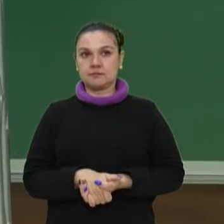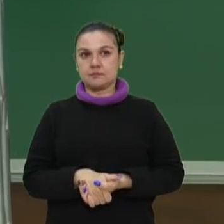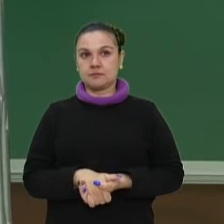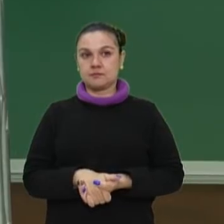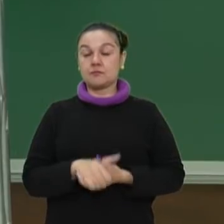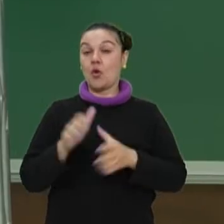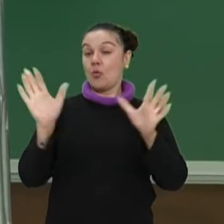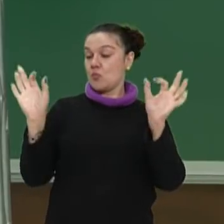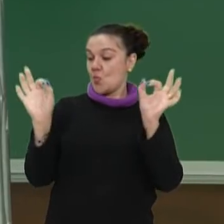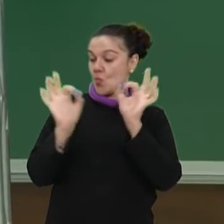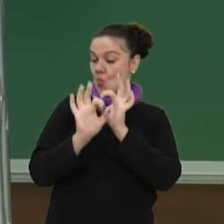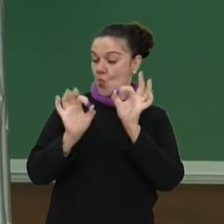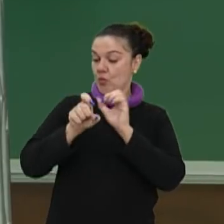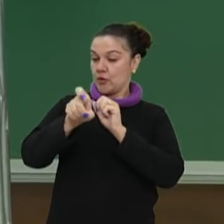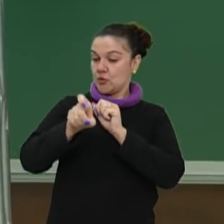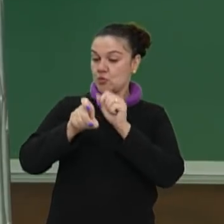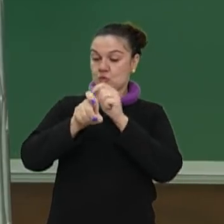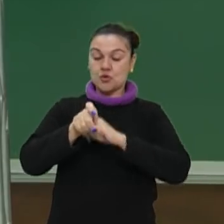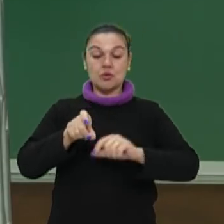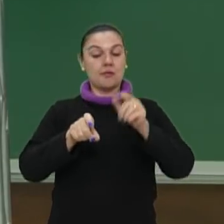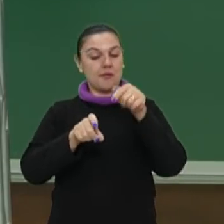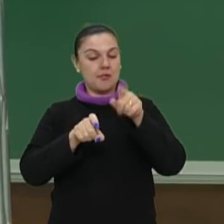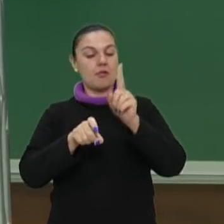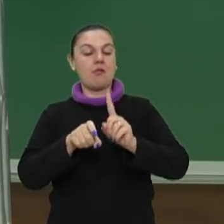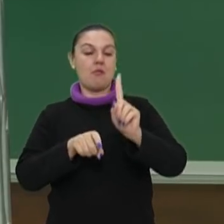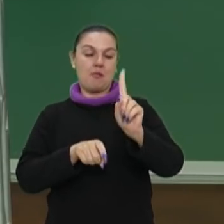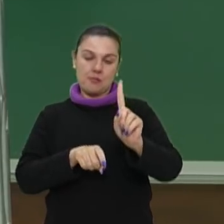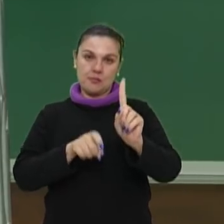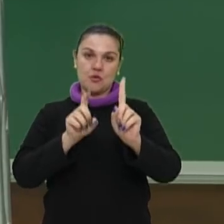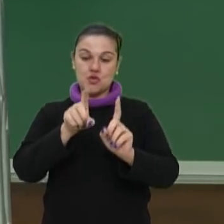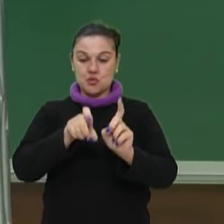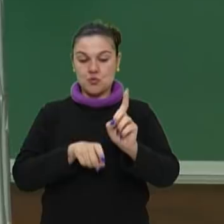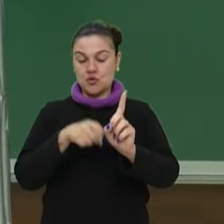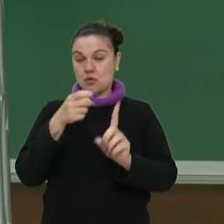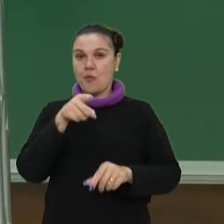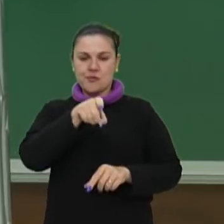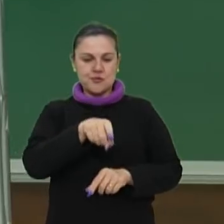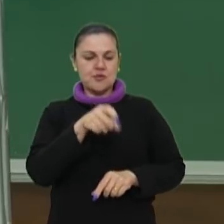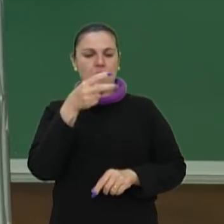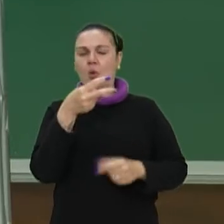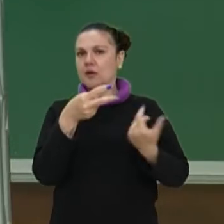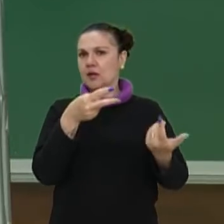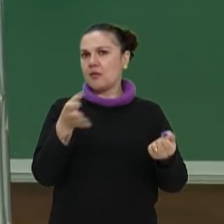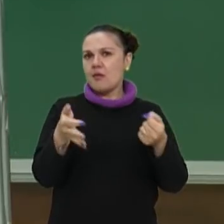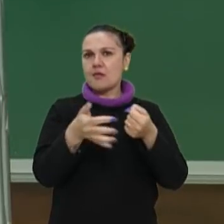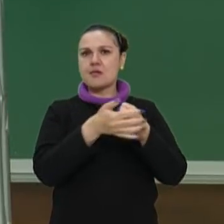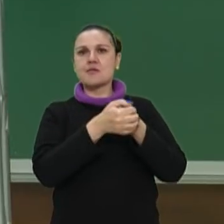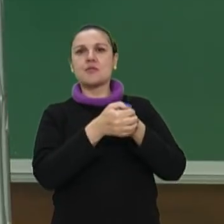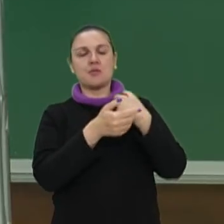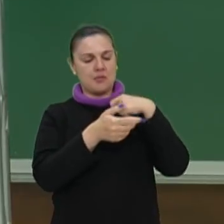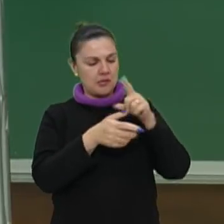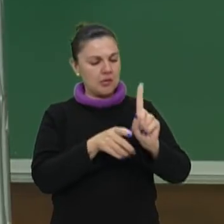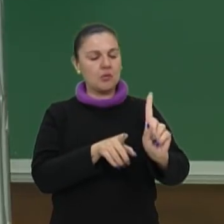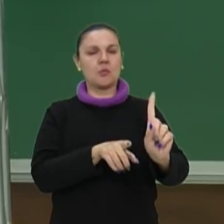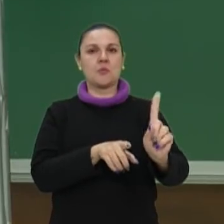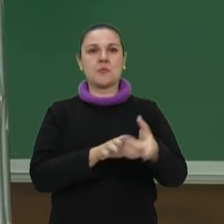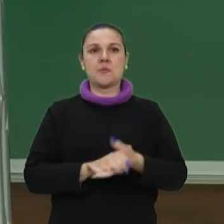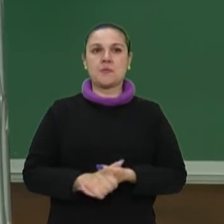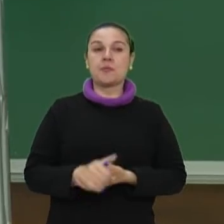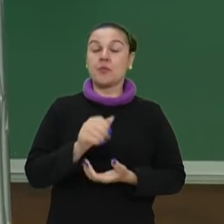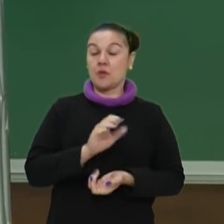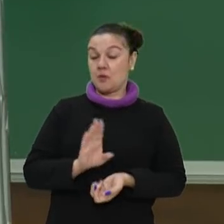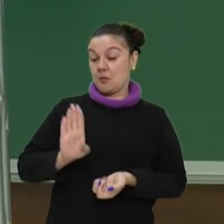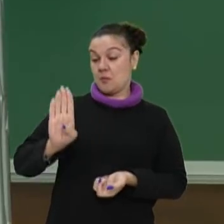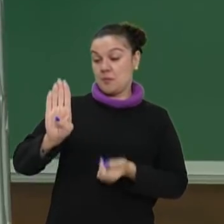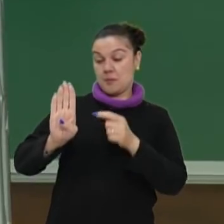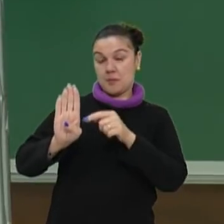que quando não tem nada aqui, né, multiplicando x², na verdade não é que não tem nada, ele só não está aparecendo, mas é 1. O